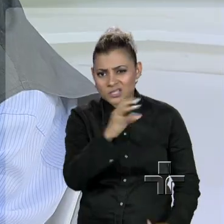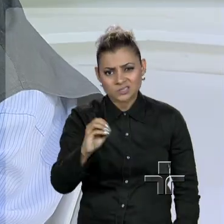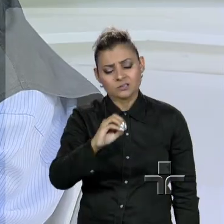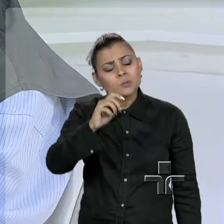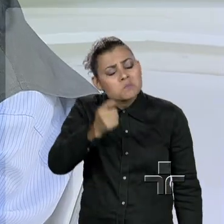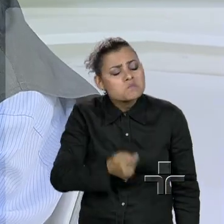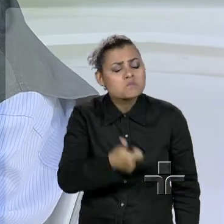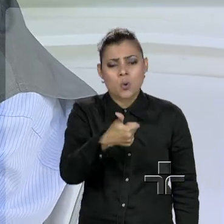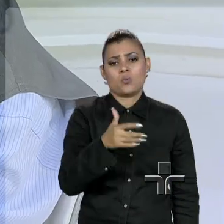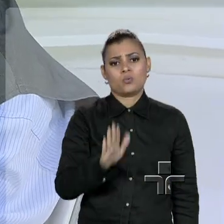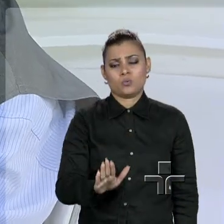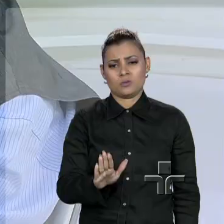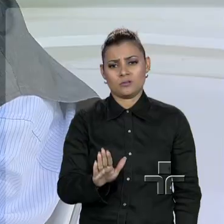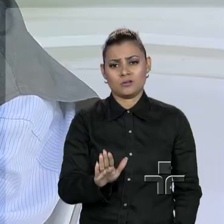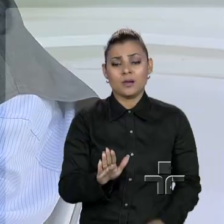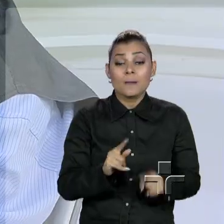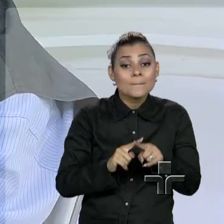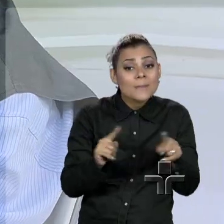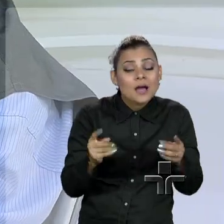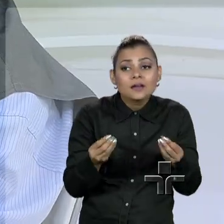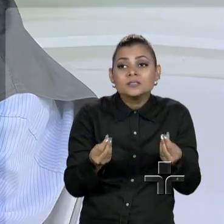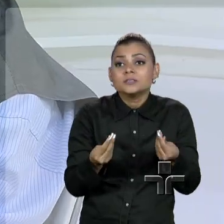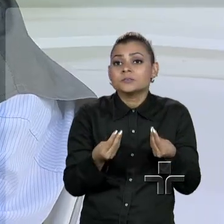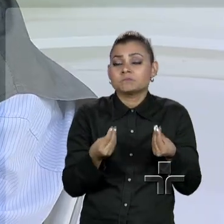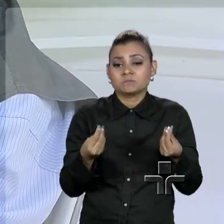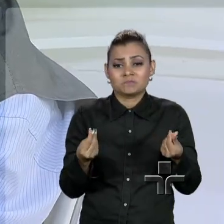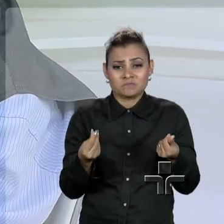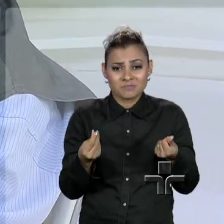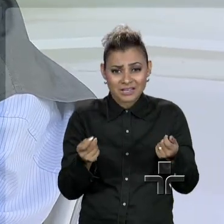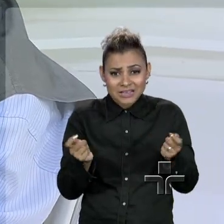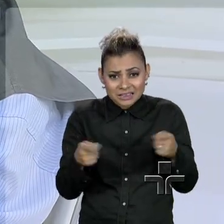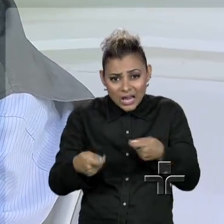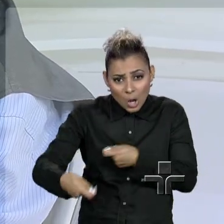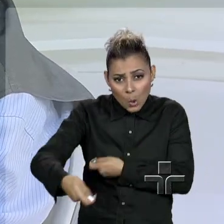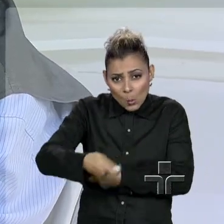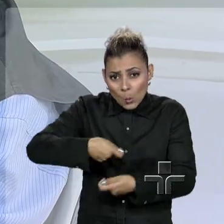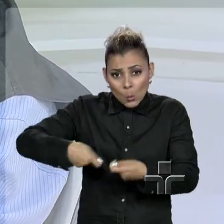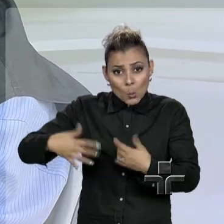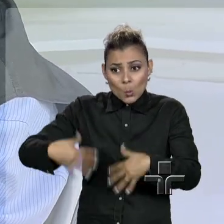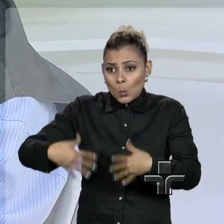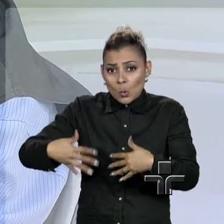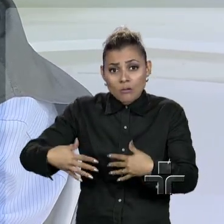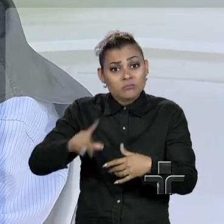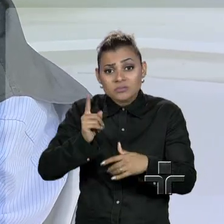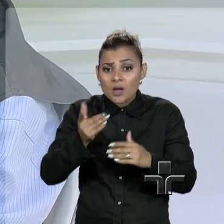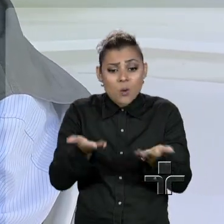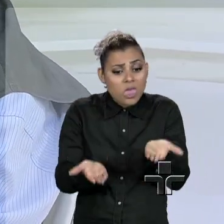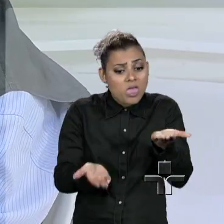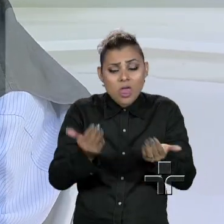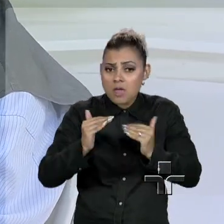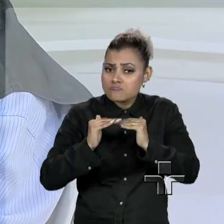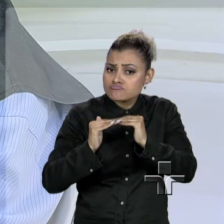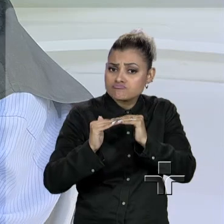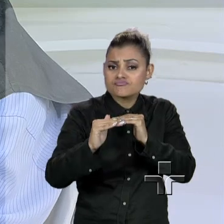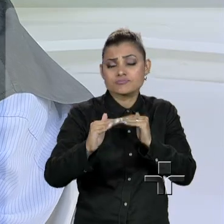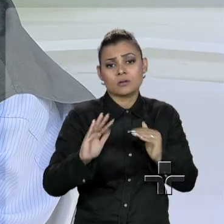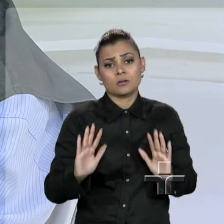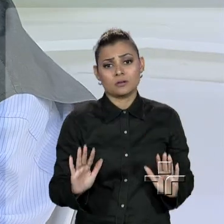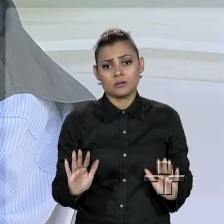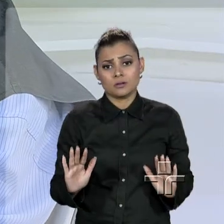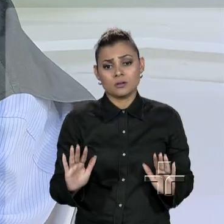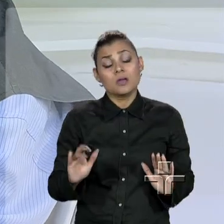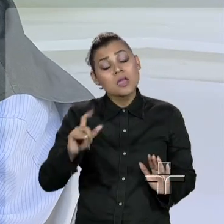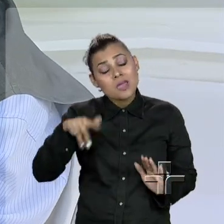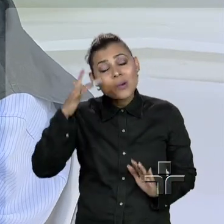Mas ela não foi feita para ter grandes economias. Ela está no equilíbrio. Eu acho que é